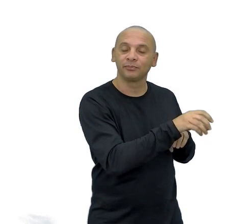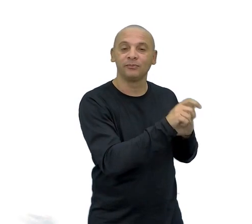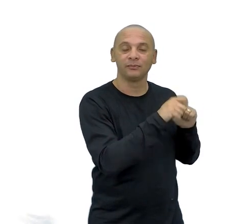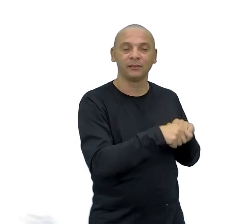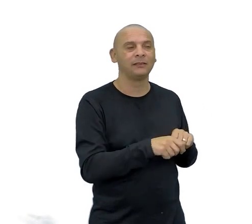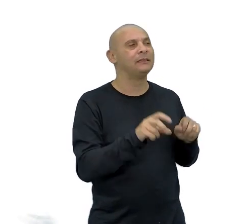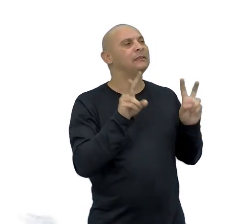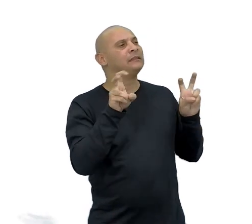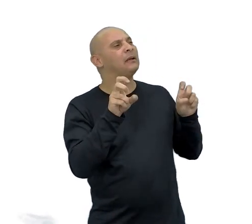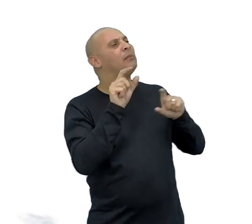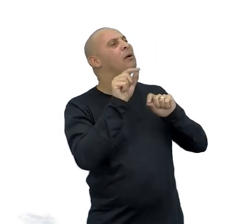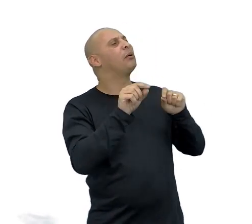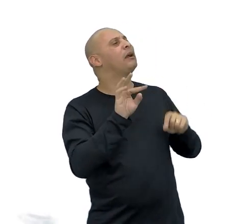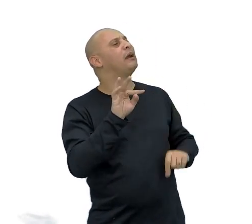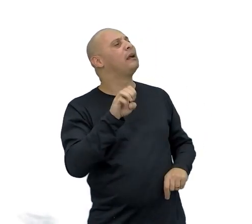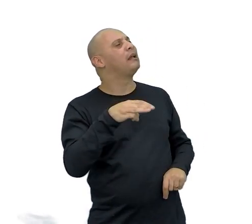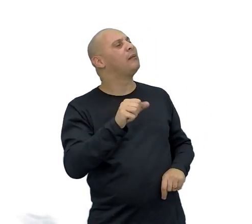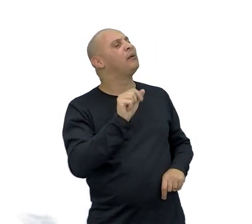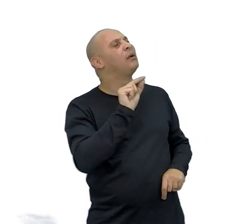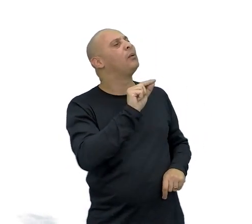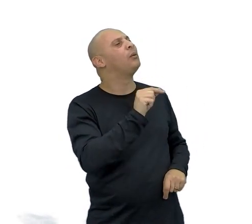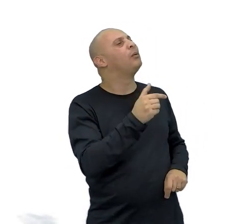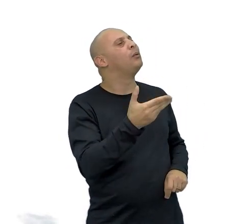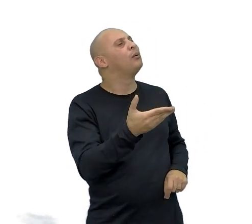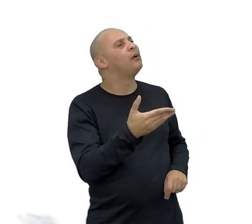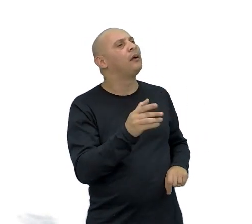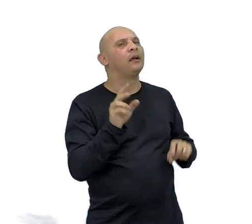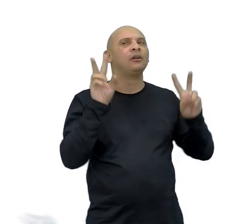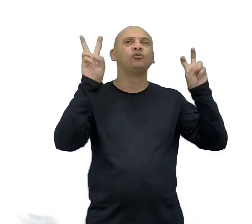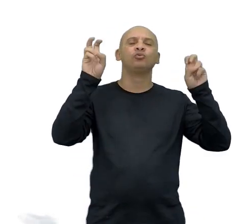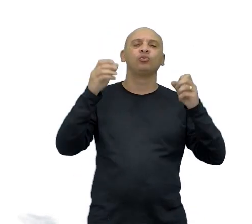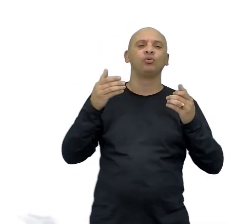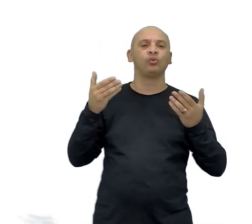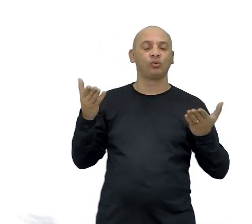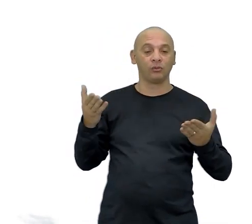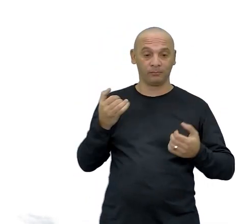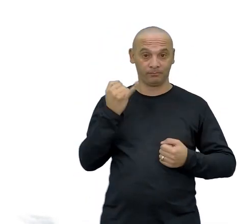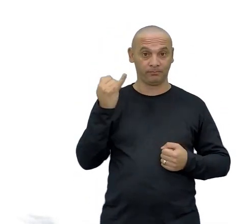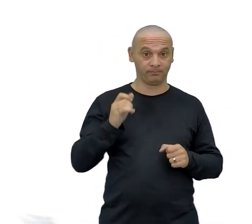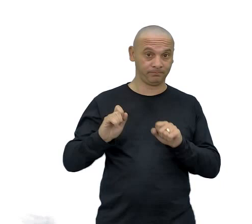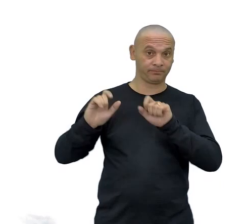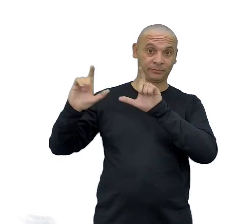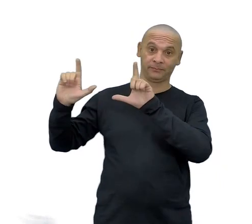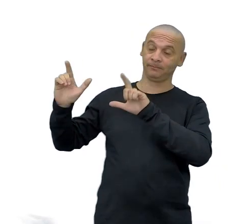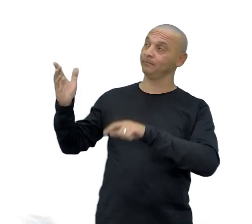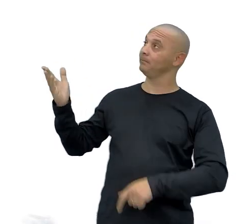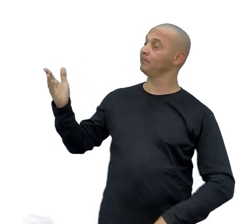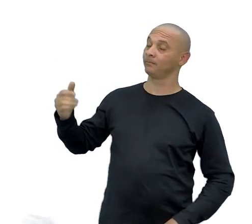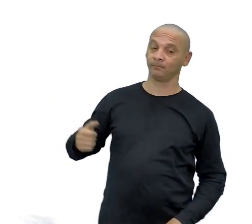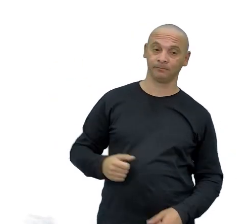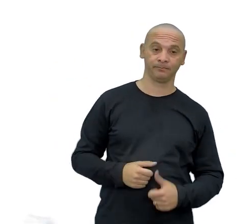O que é o tema? Discutam. O que é o tema? O que é o assunto? Vamos para o próximo?